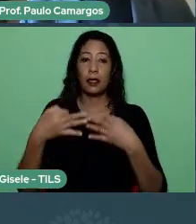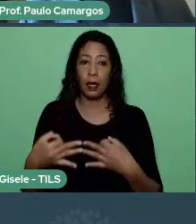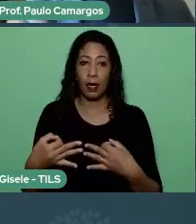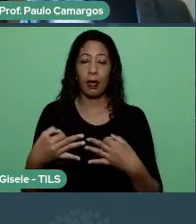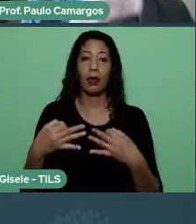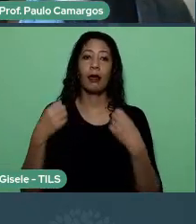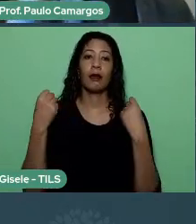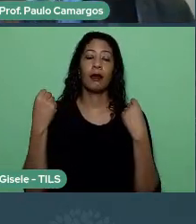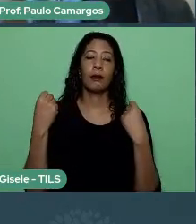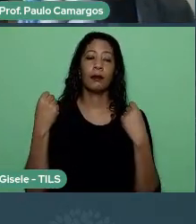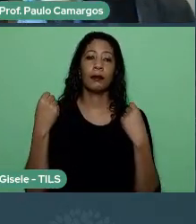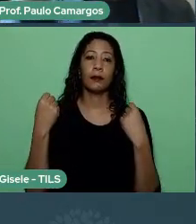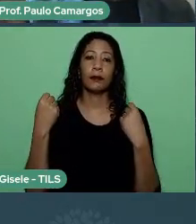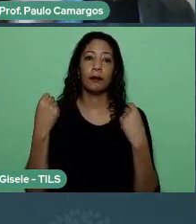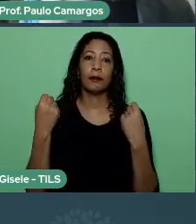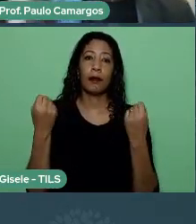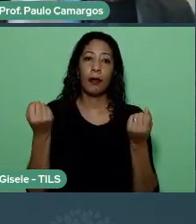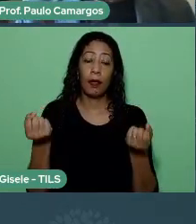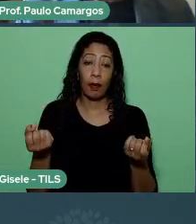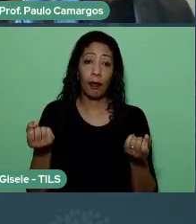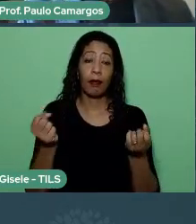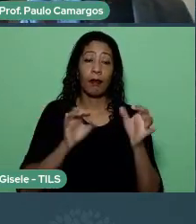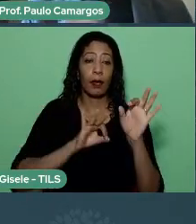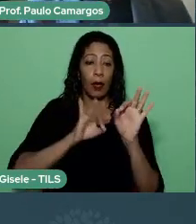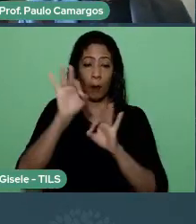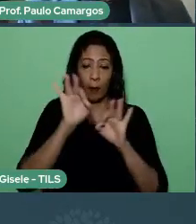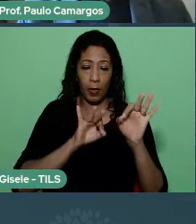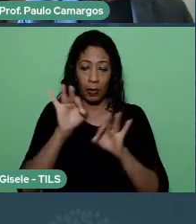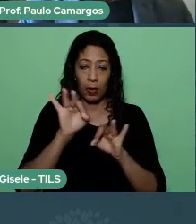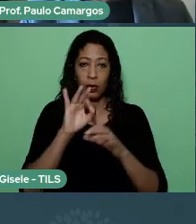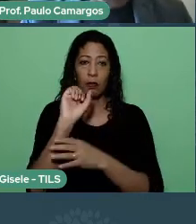atividades do planejamento